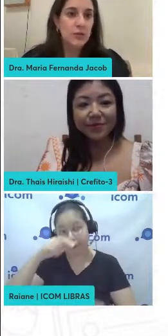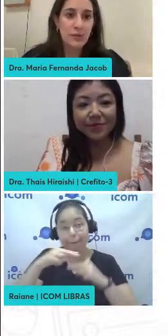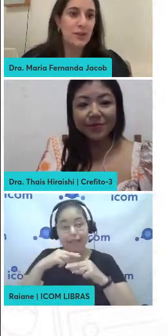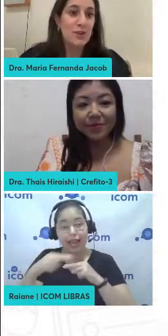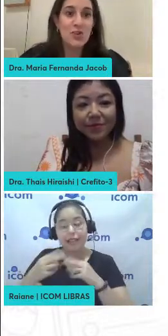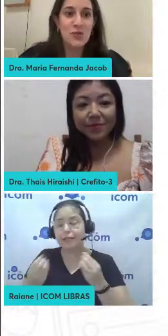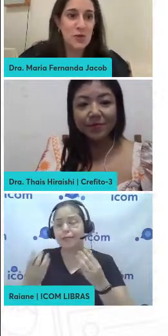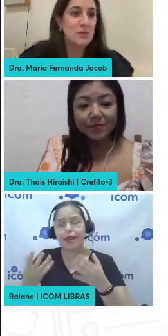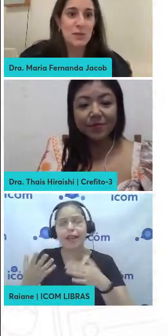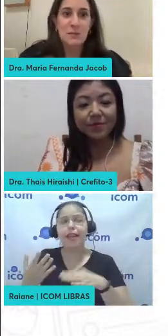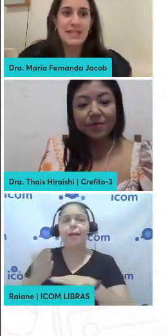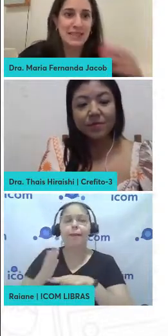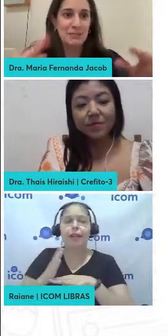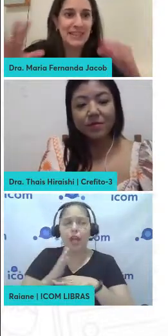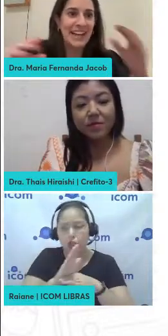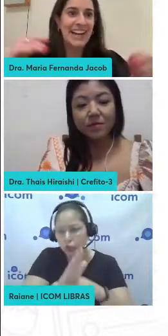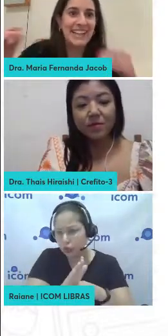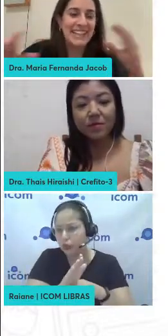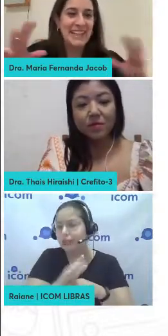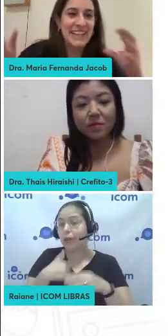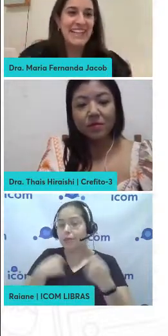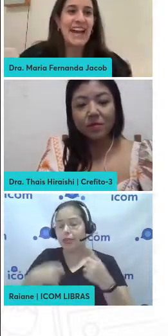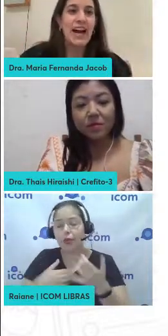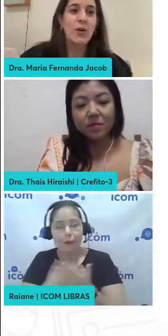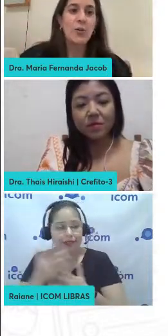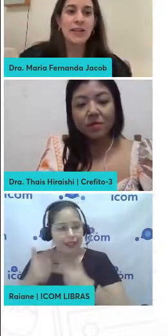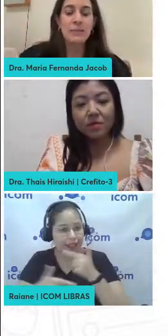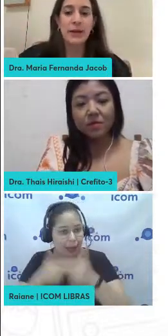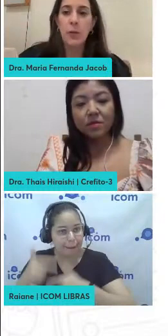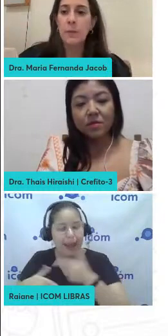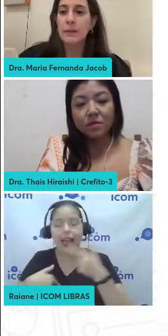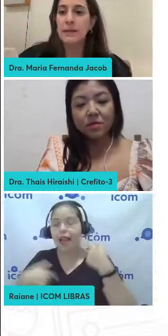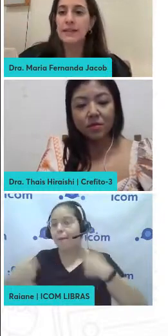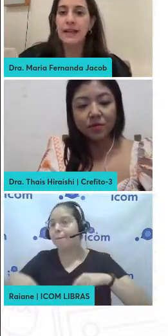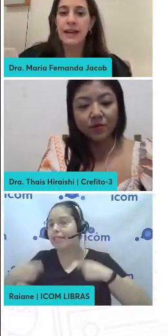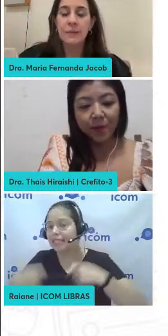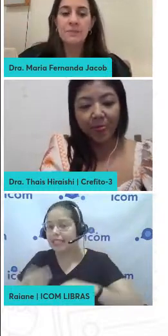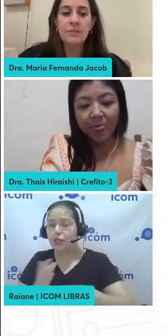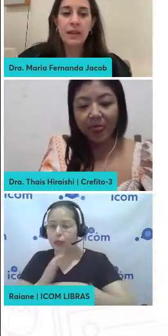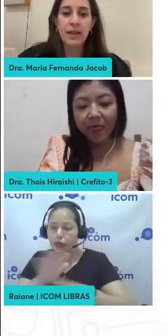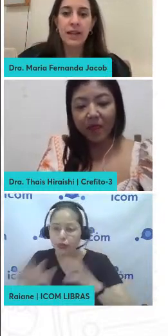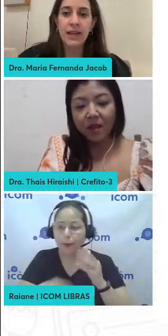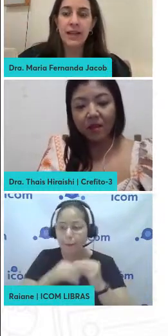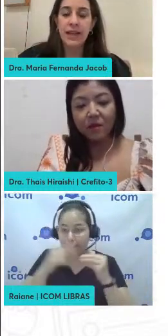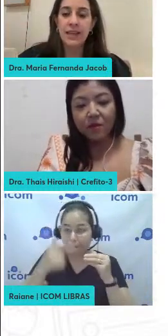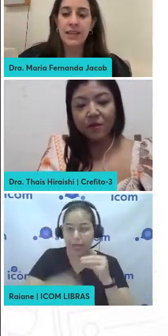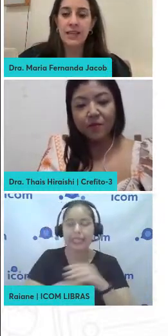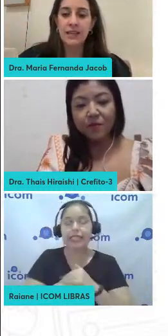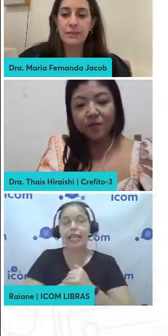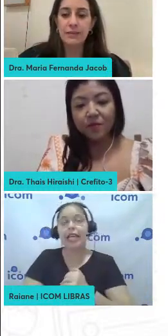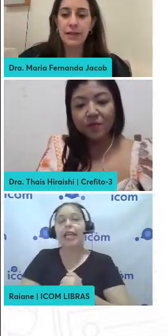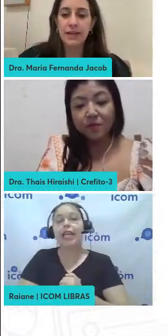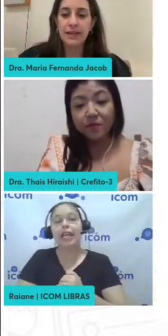ter um recurso, falar, eu já preciso começar a trabalhar e ter algo ali para complementar